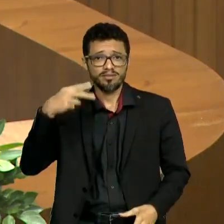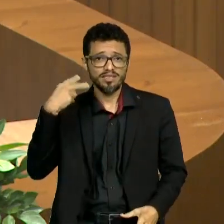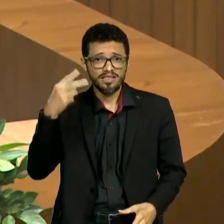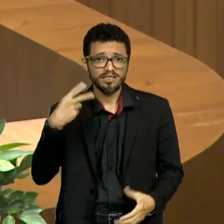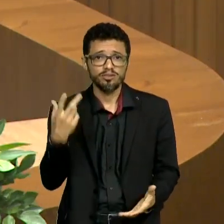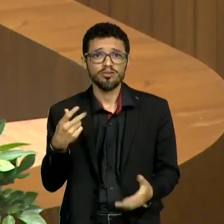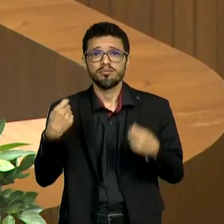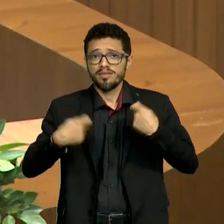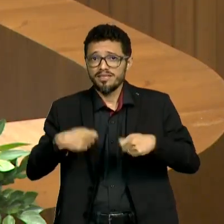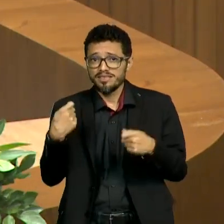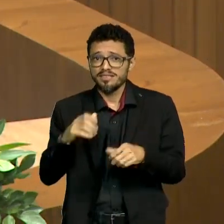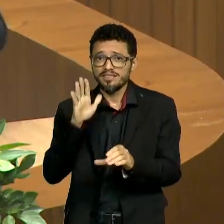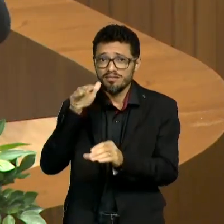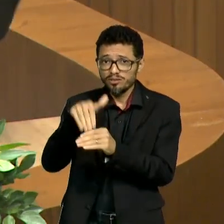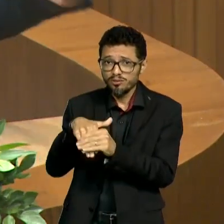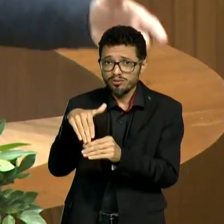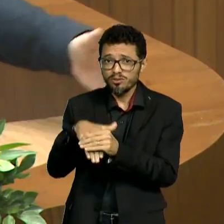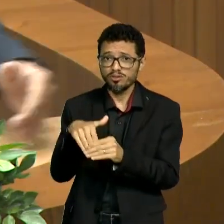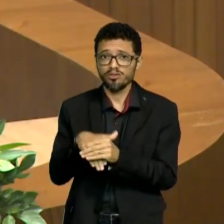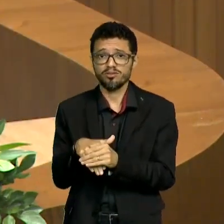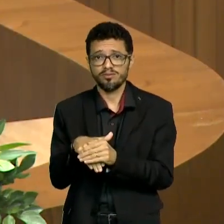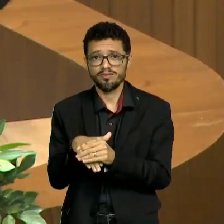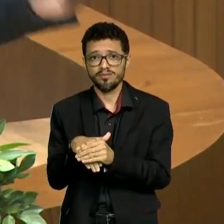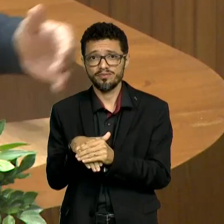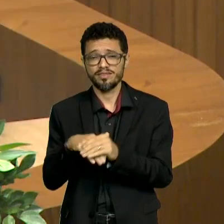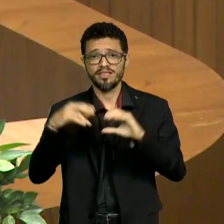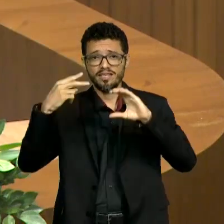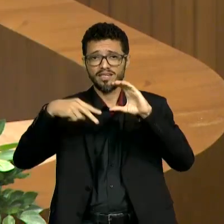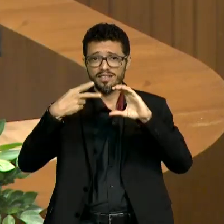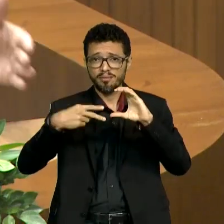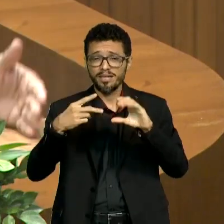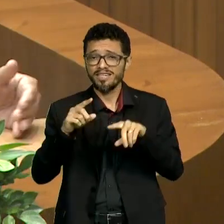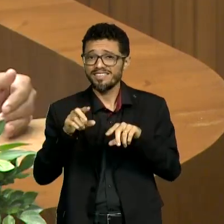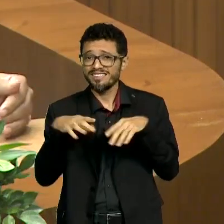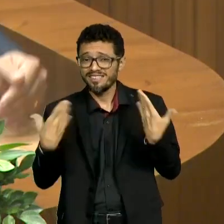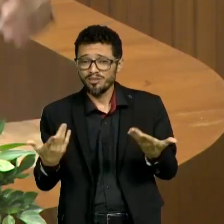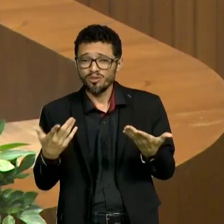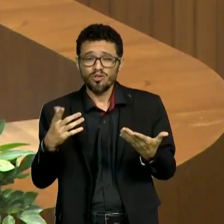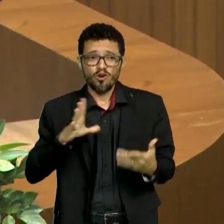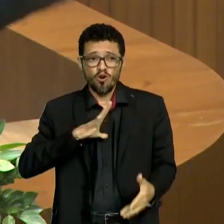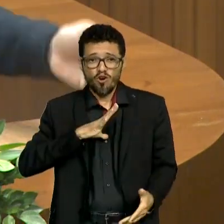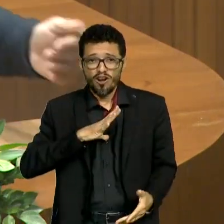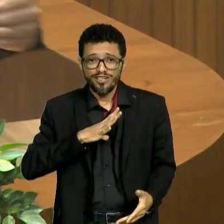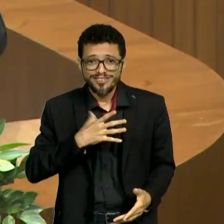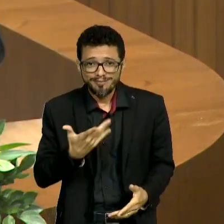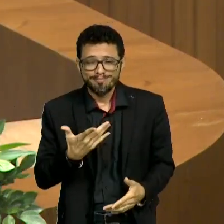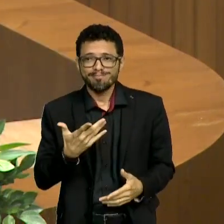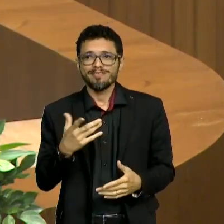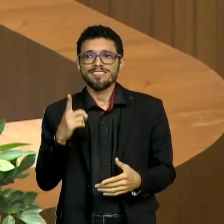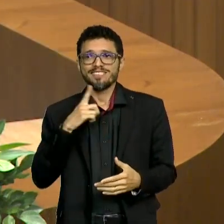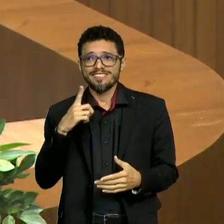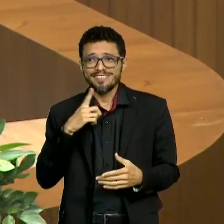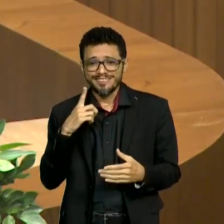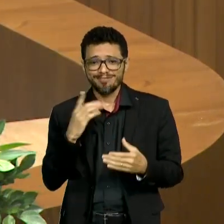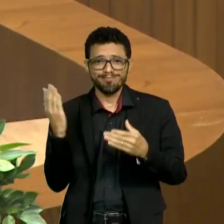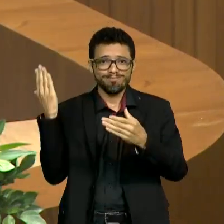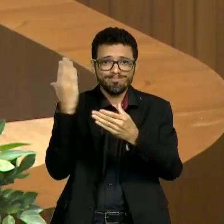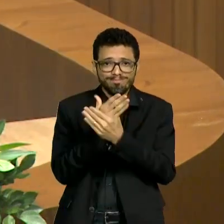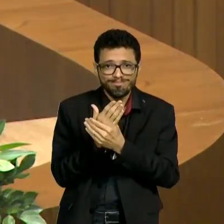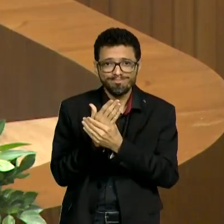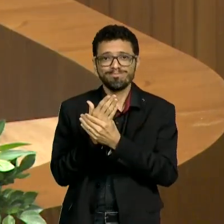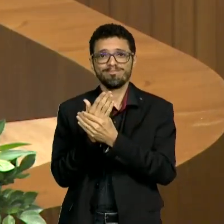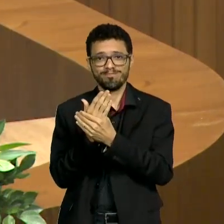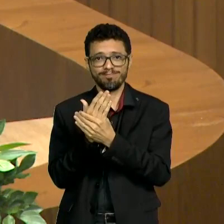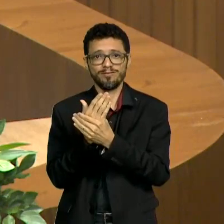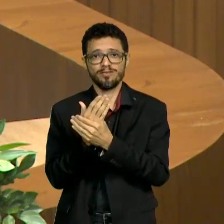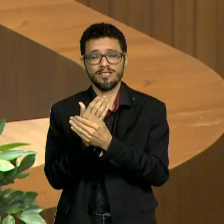do voto. Outra pessoa, corajosamente, um cidadão daquela cidade, protocolou a comissão processante